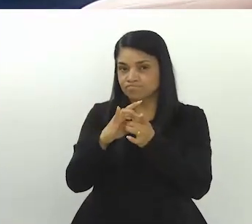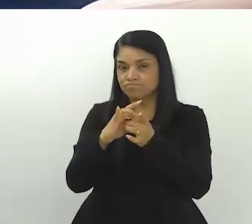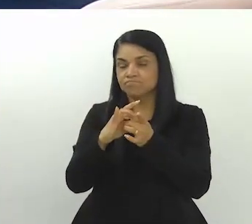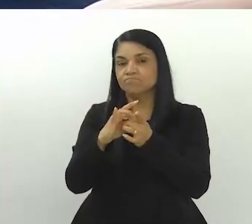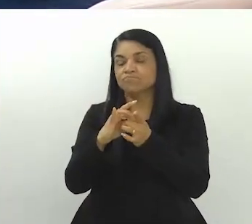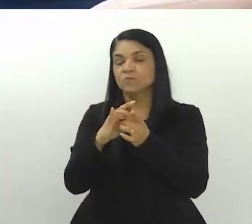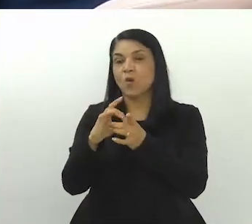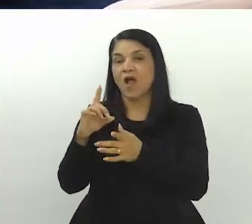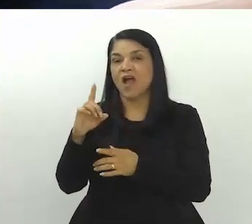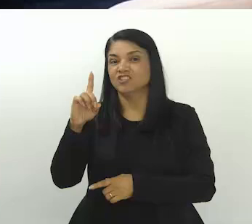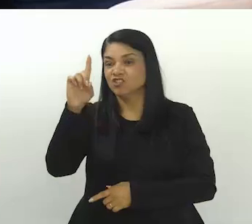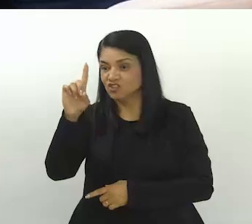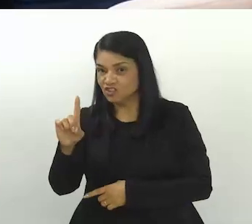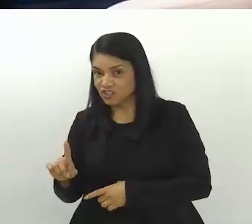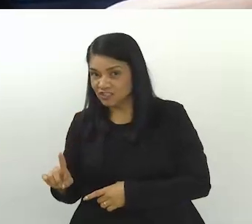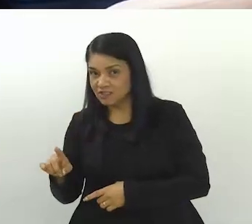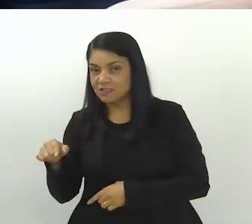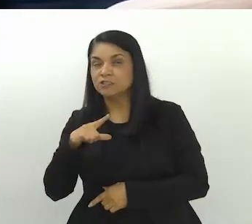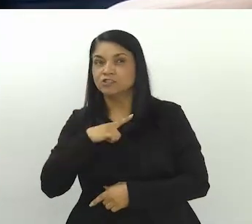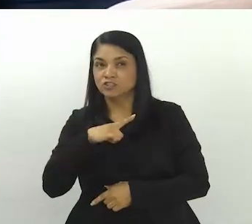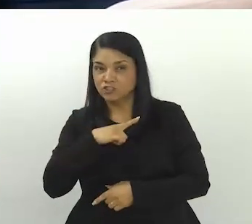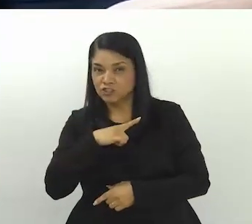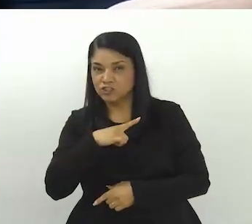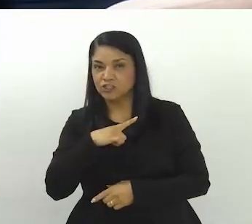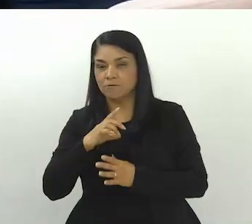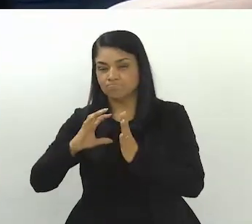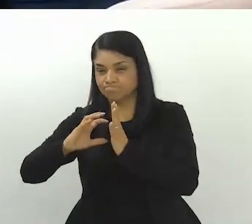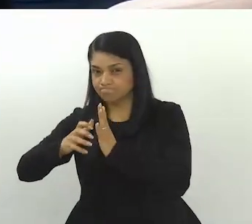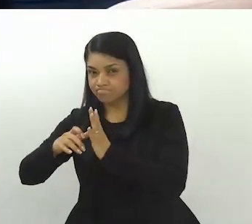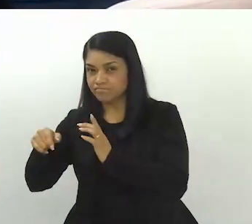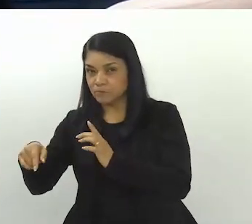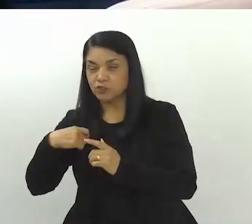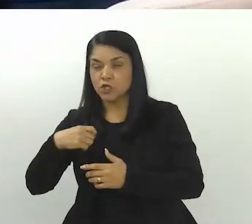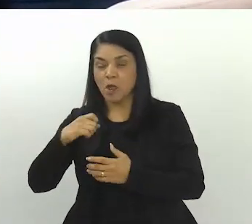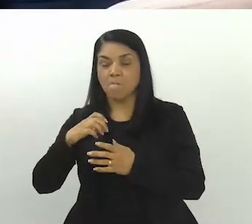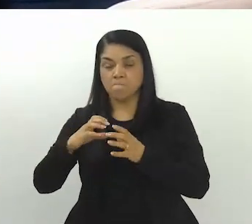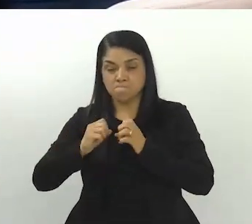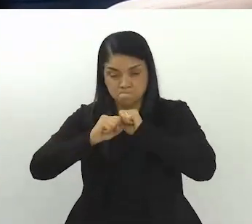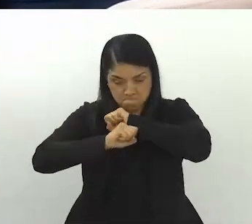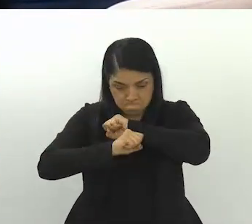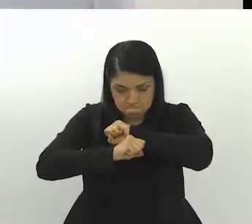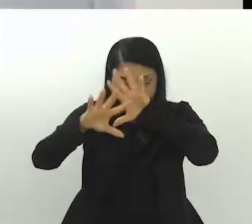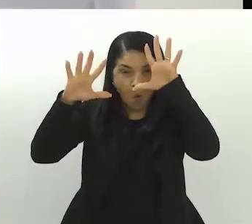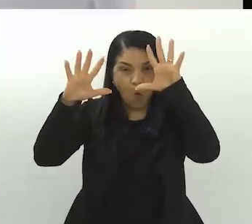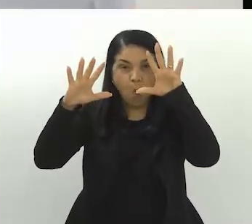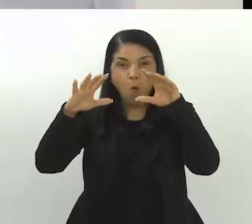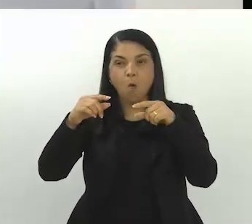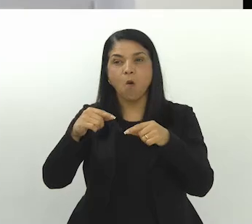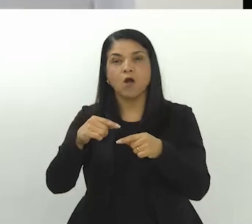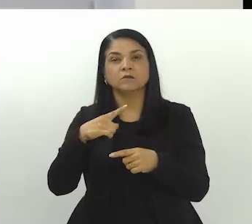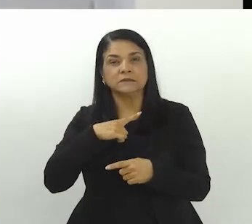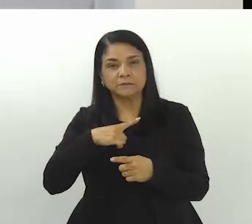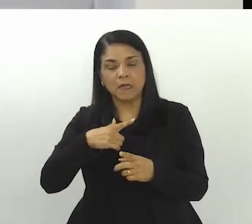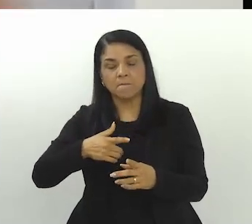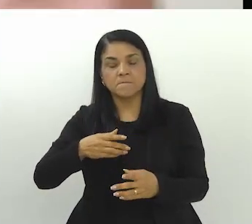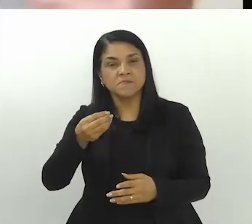estava muito ligado à extrema-direita, havia casos de bombas, havia casos